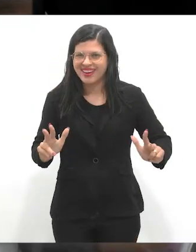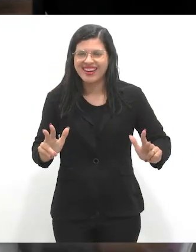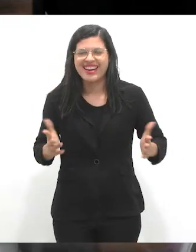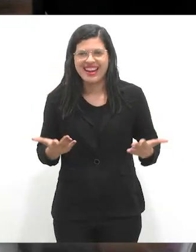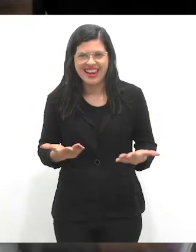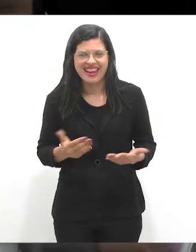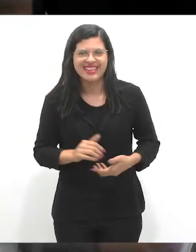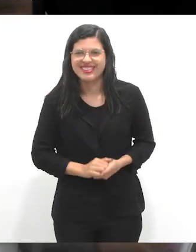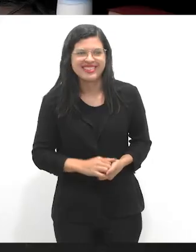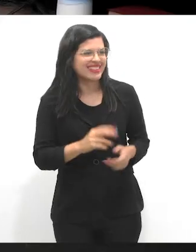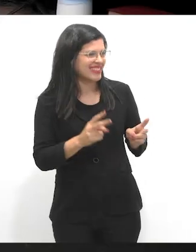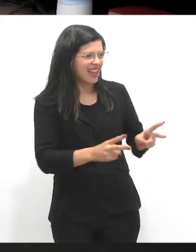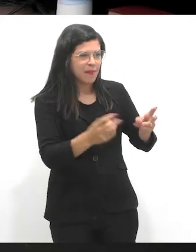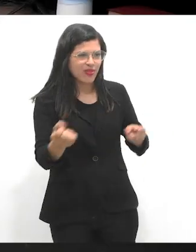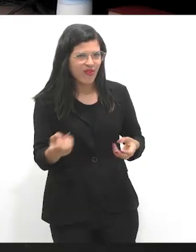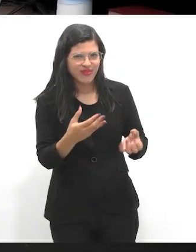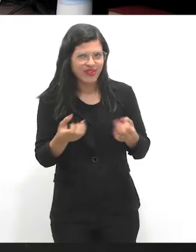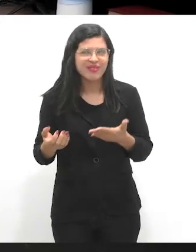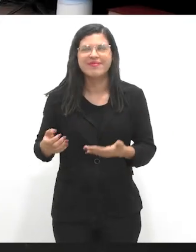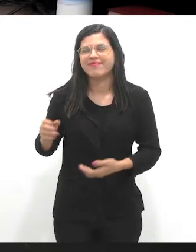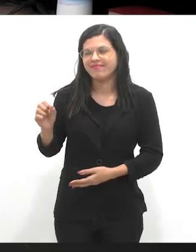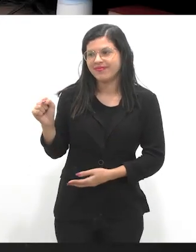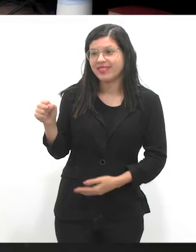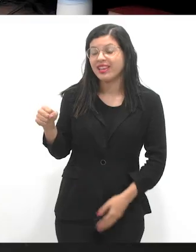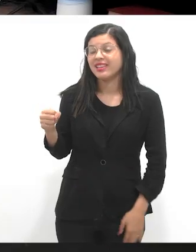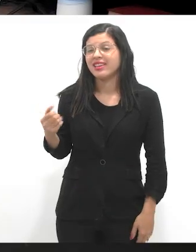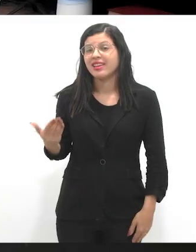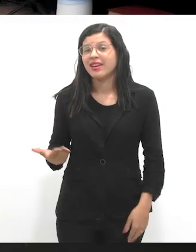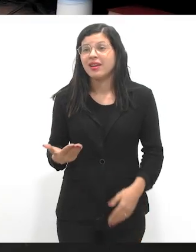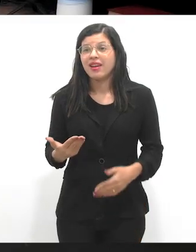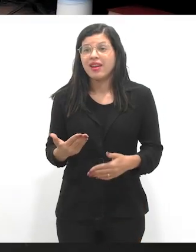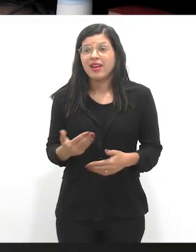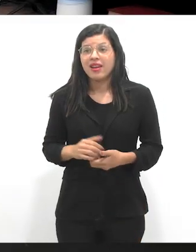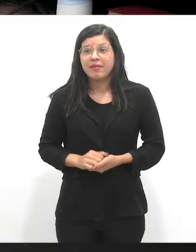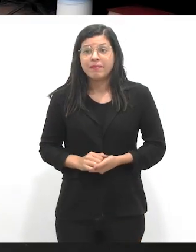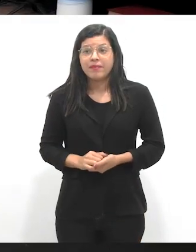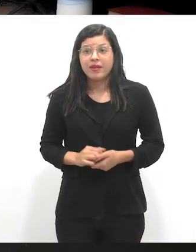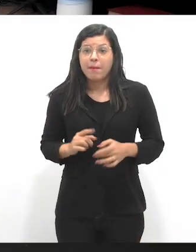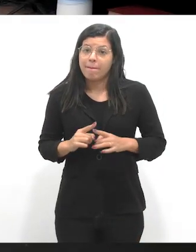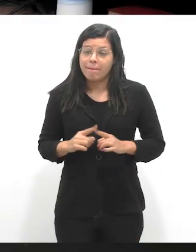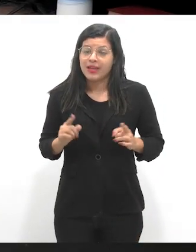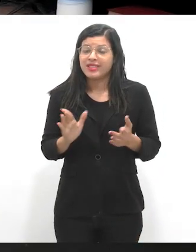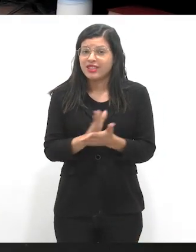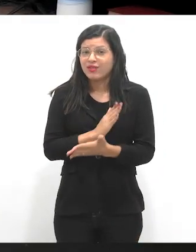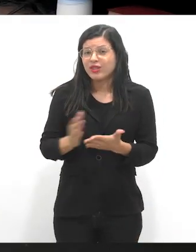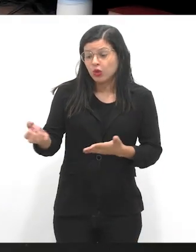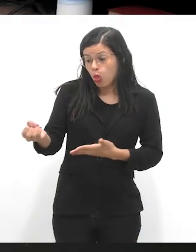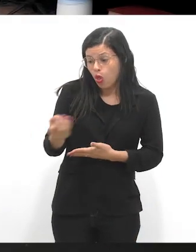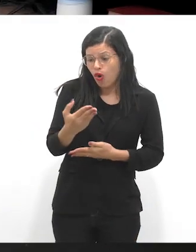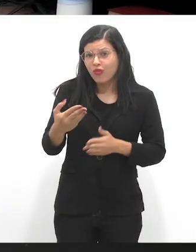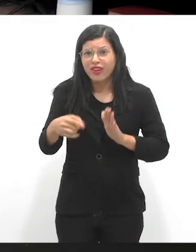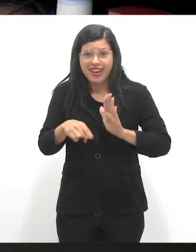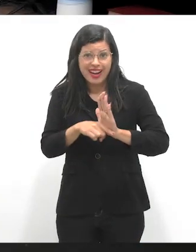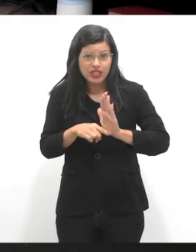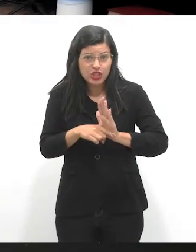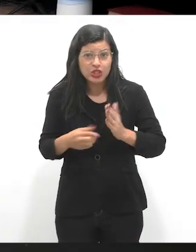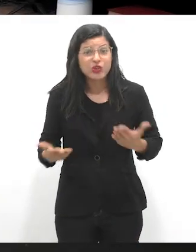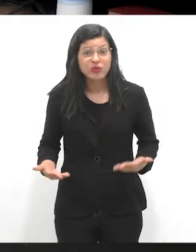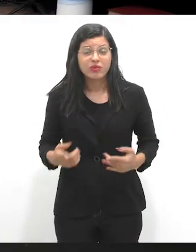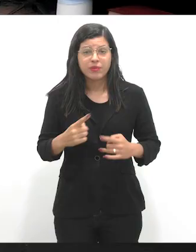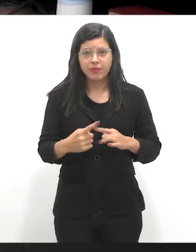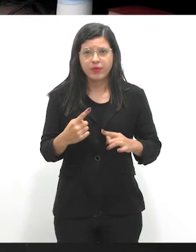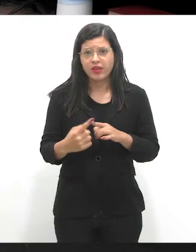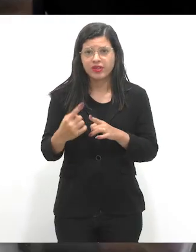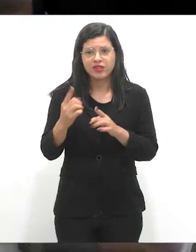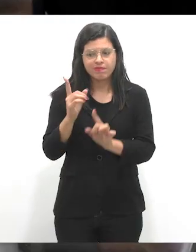De tédio ninguém morre. Não, de tédio ninguém morre. Mas, assim, até por uma questão, às vezes, negativa, né? Sim, porque claro. a gente